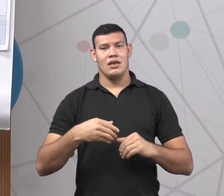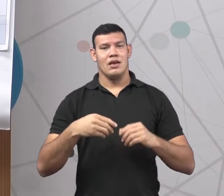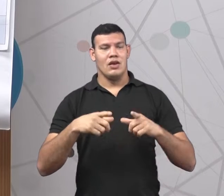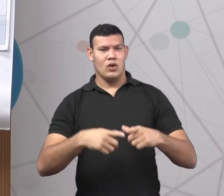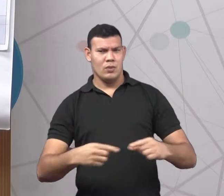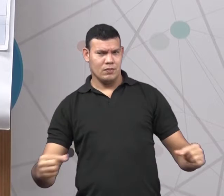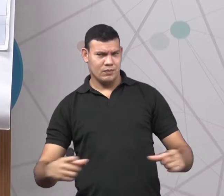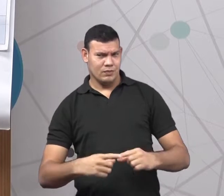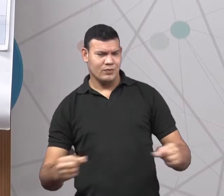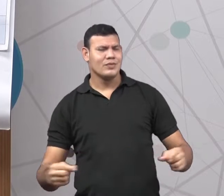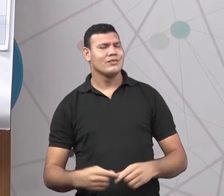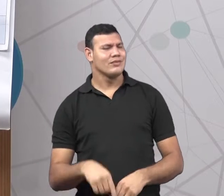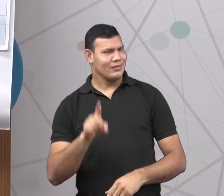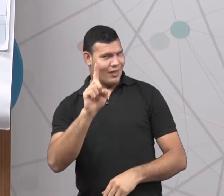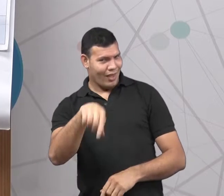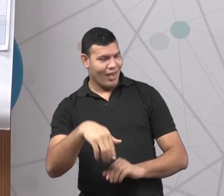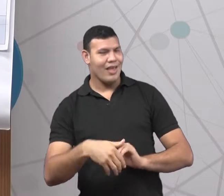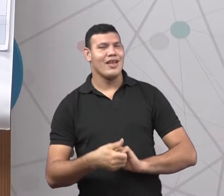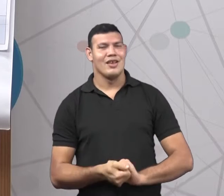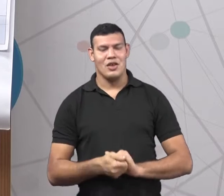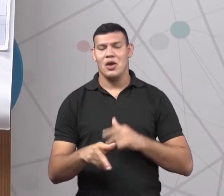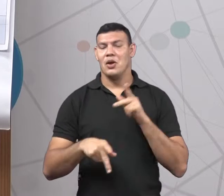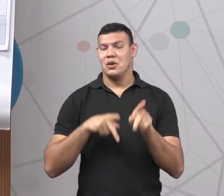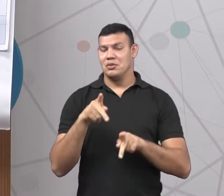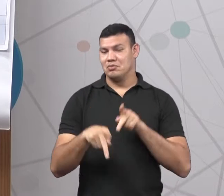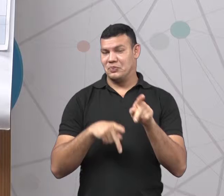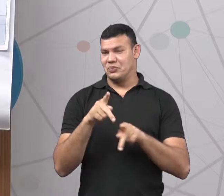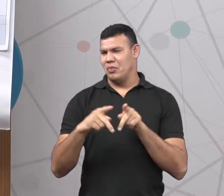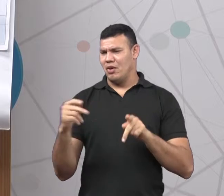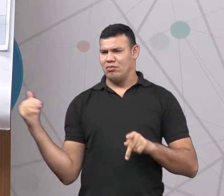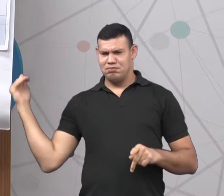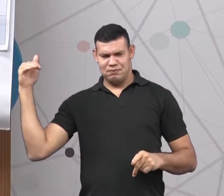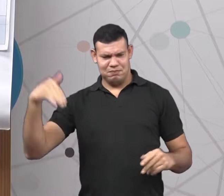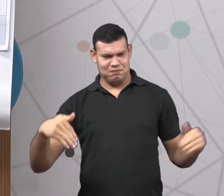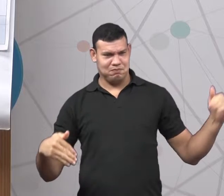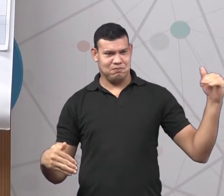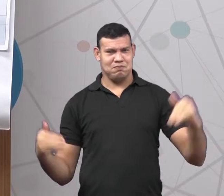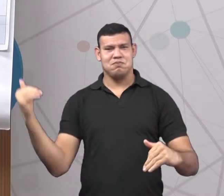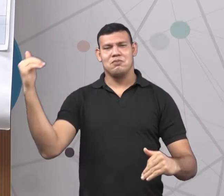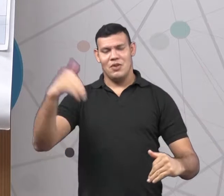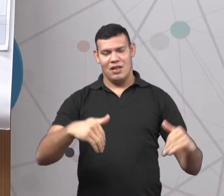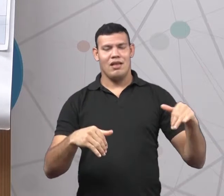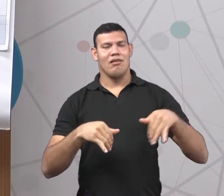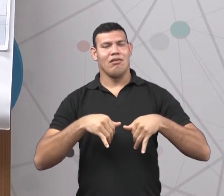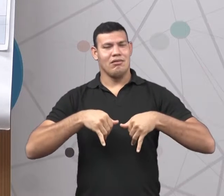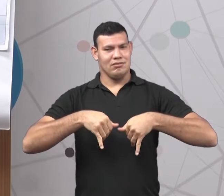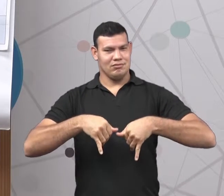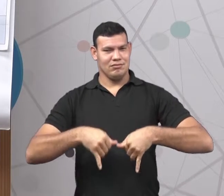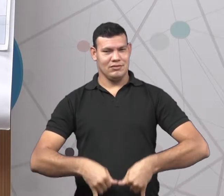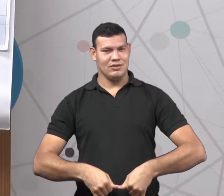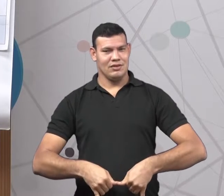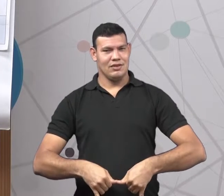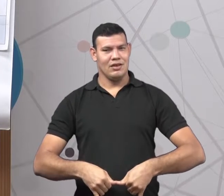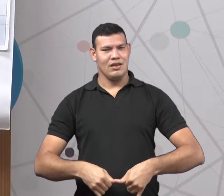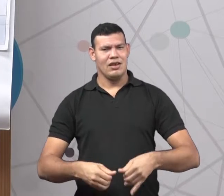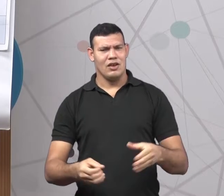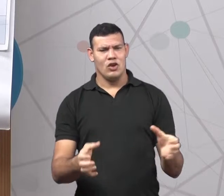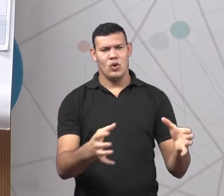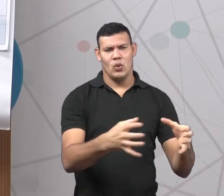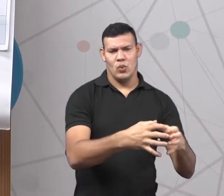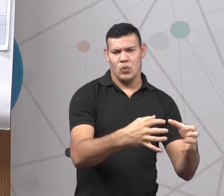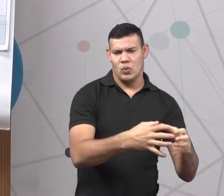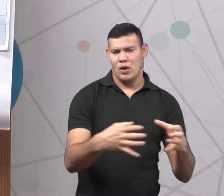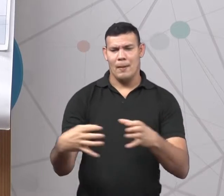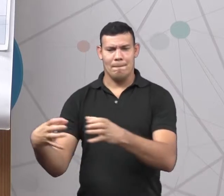japoneses, não é isso? Todo esse povo veio para cá. Aqui eles se fixaram, formaram